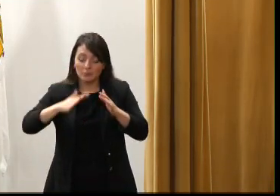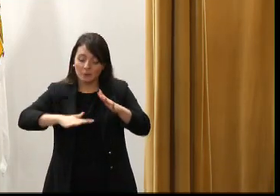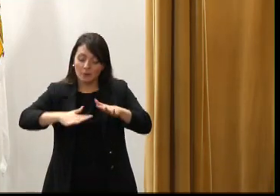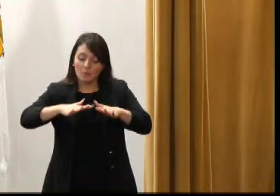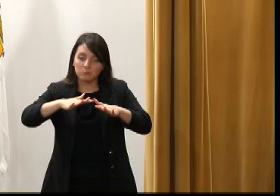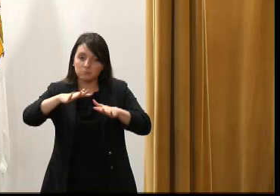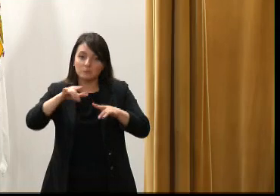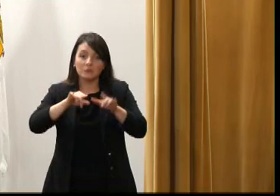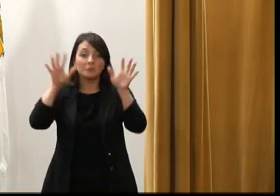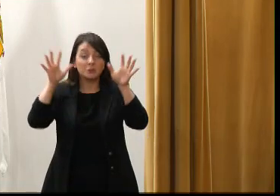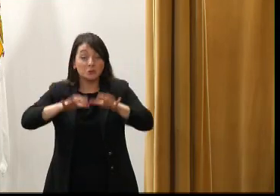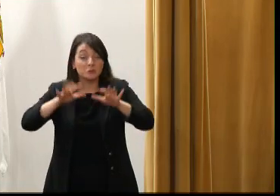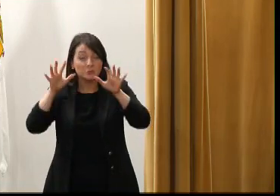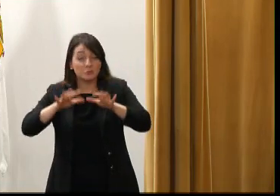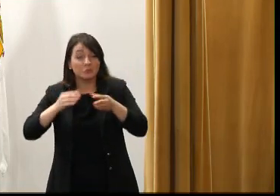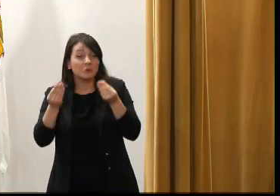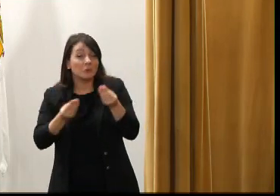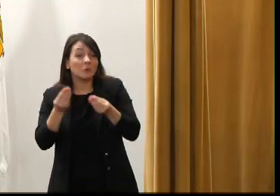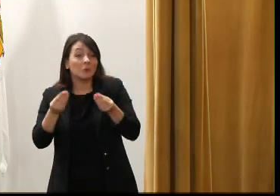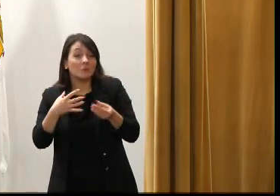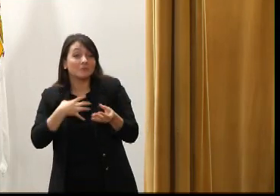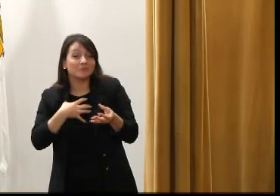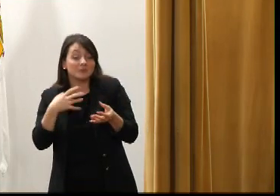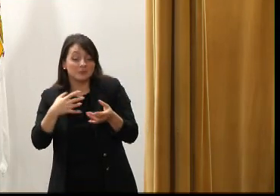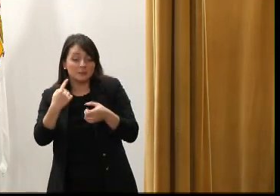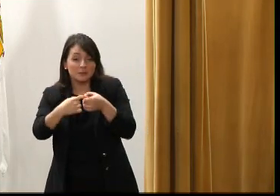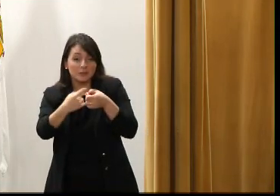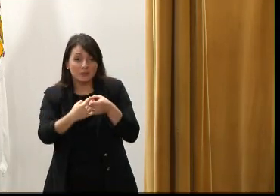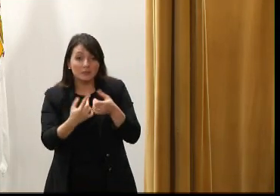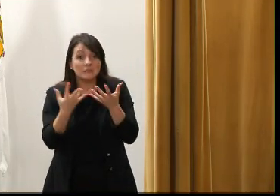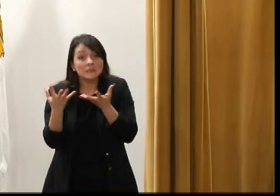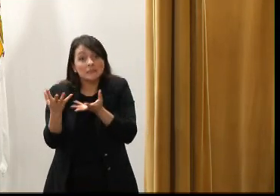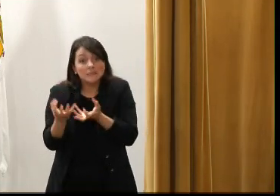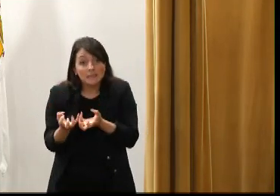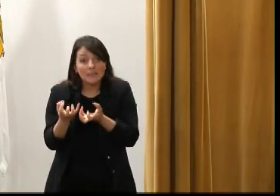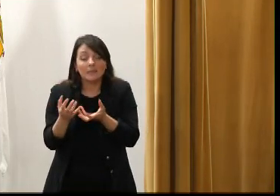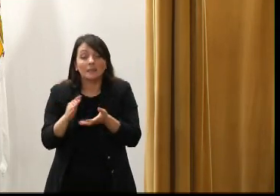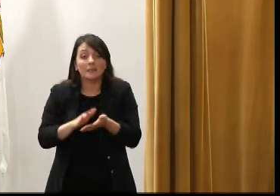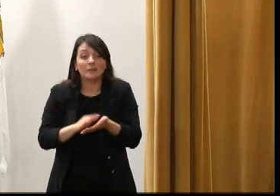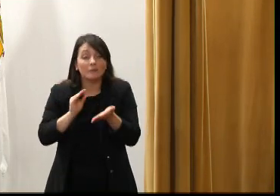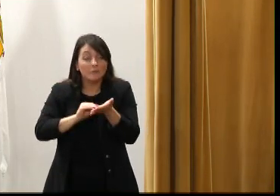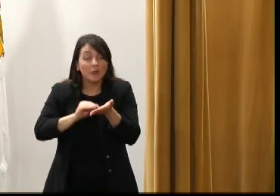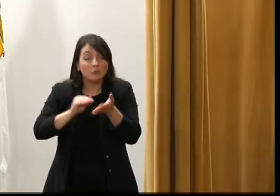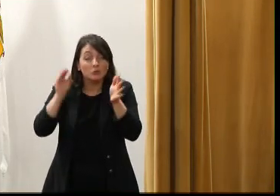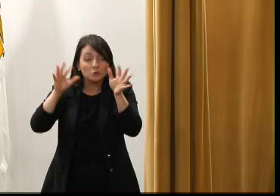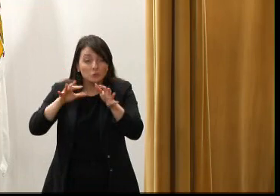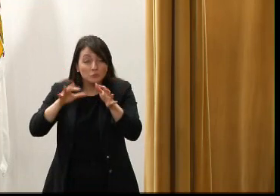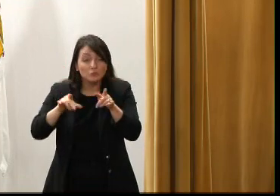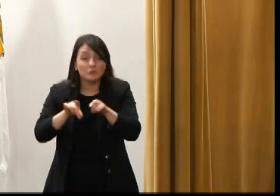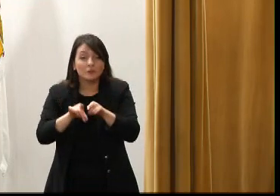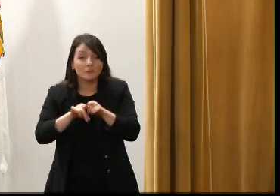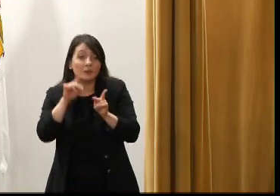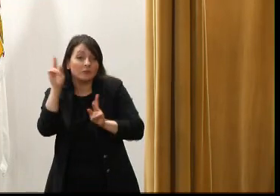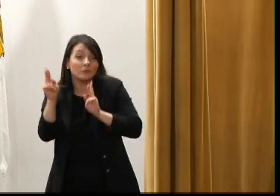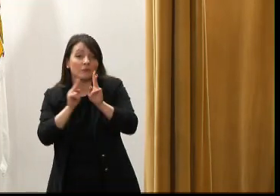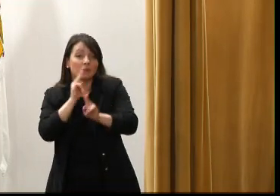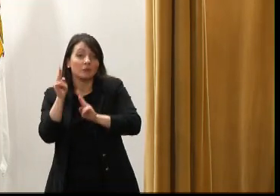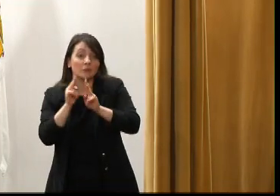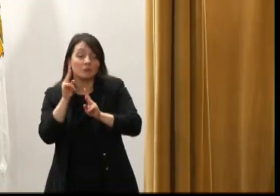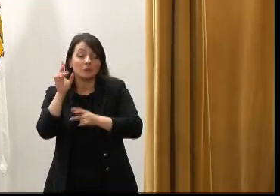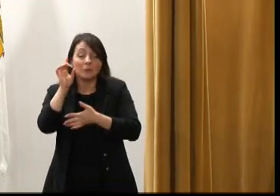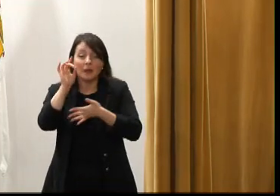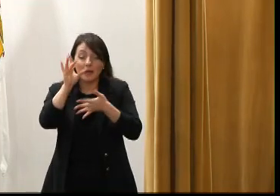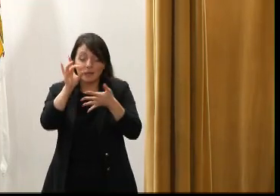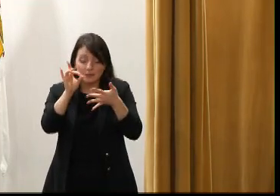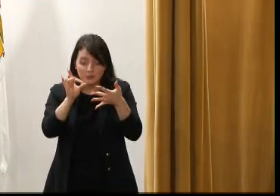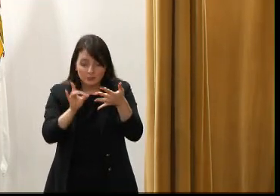chuvas intensas, como é que elas afetam a cidade, secas e estiagens, ventos fortes e jazida de carvão. Então, antes de entrar em cada item,